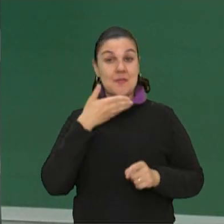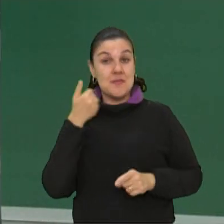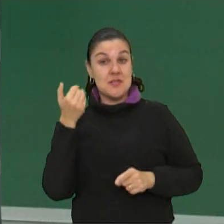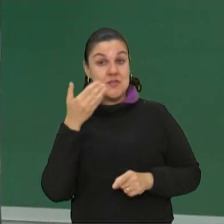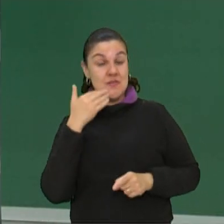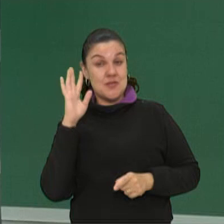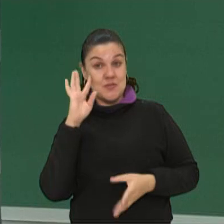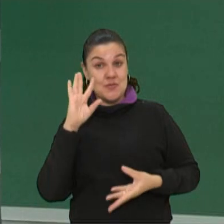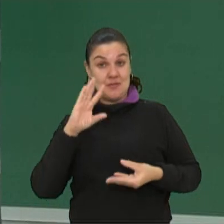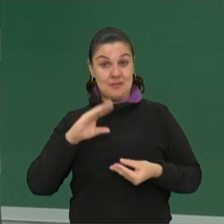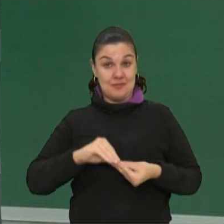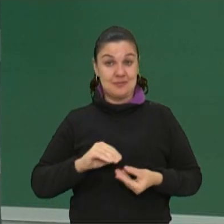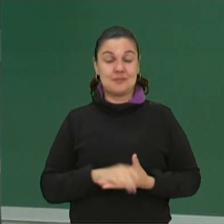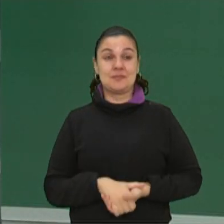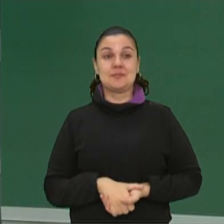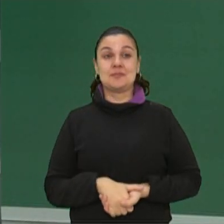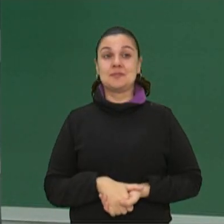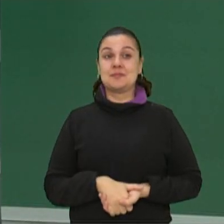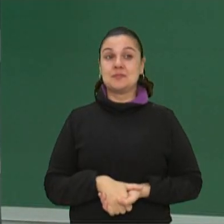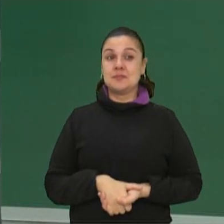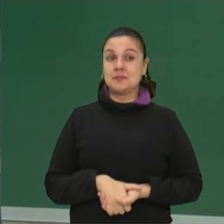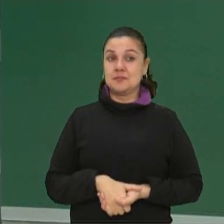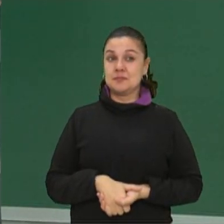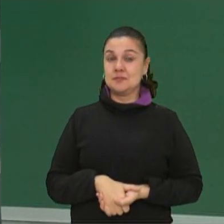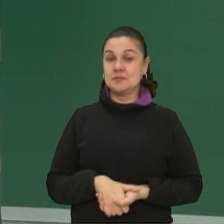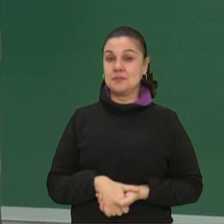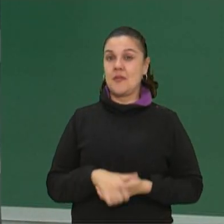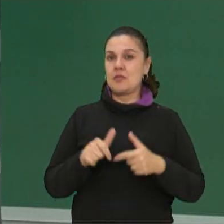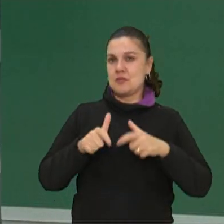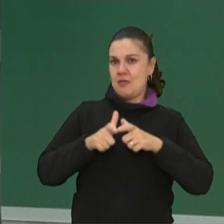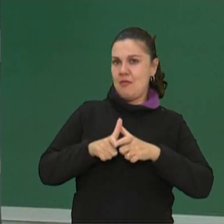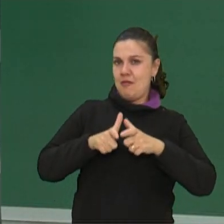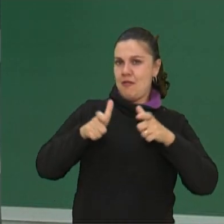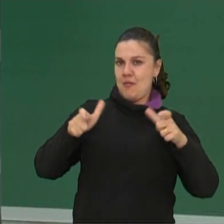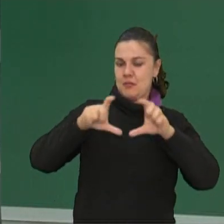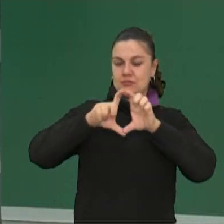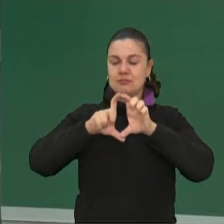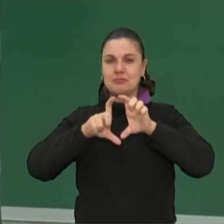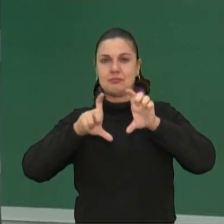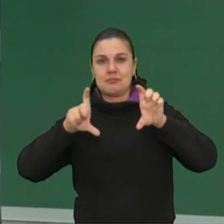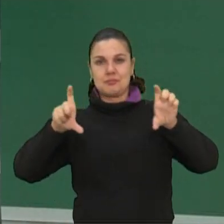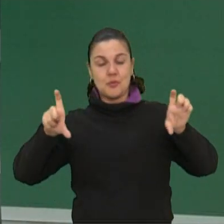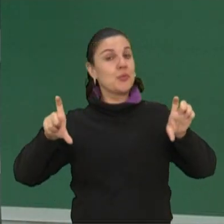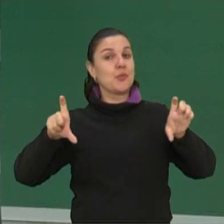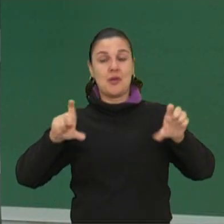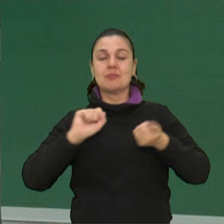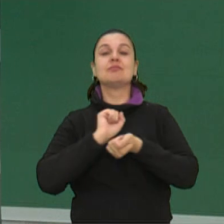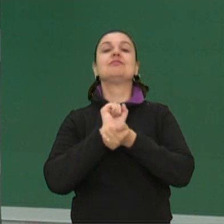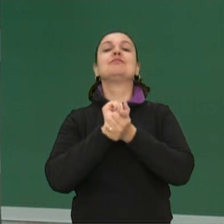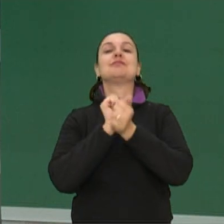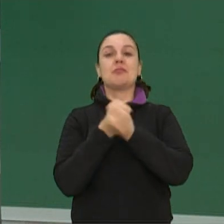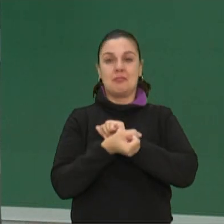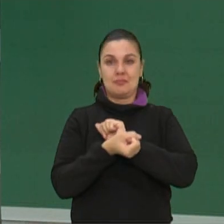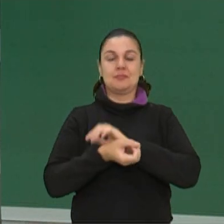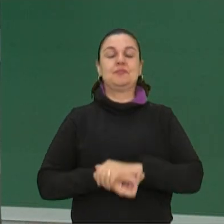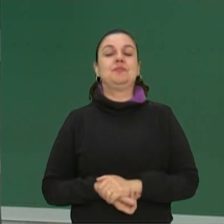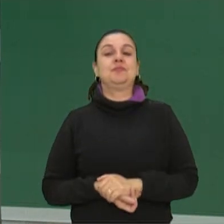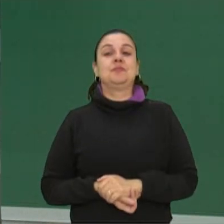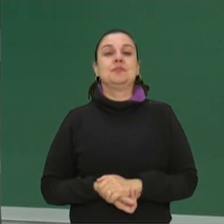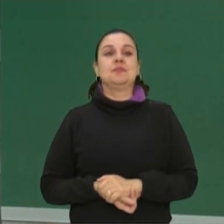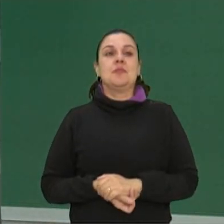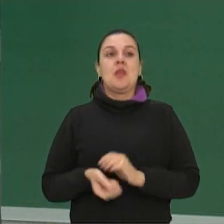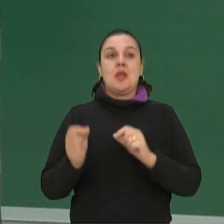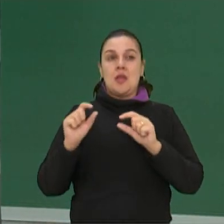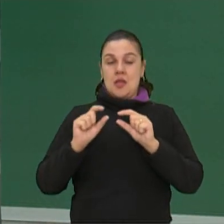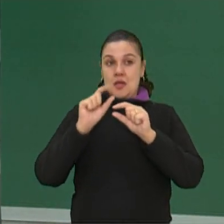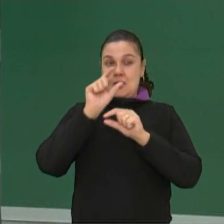fácil para você entender. Você tem a grande parte da população de Minas era formada por escravizados,